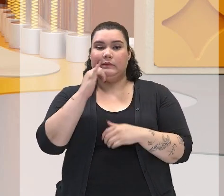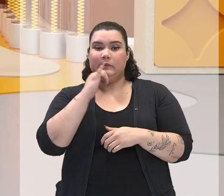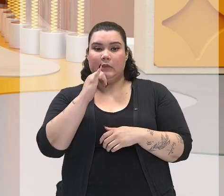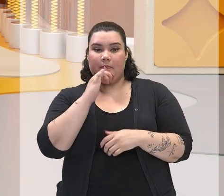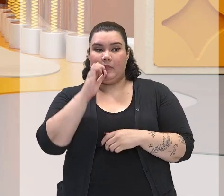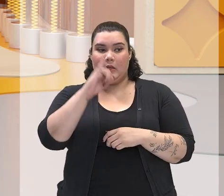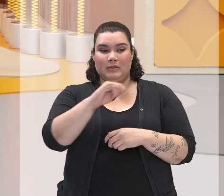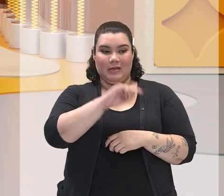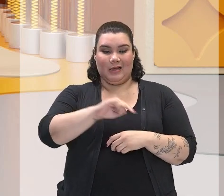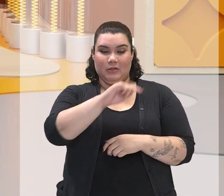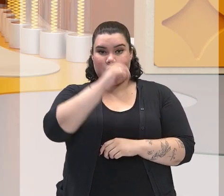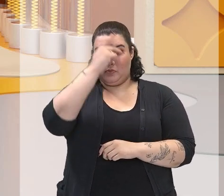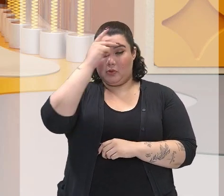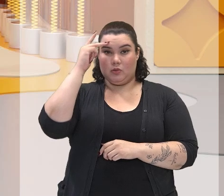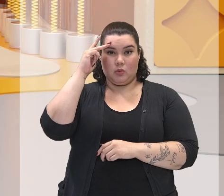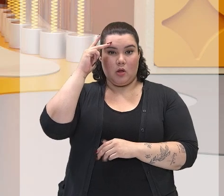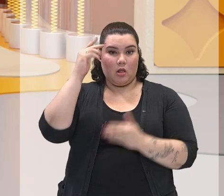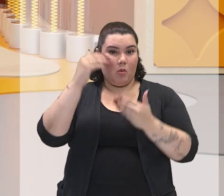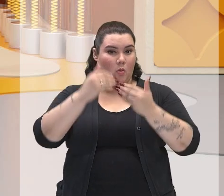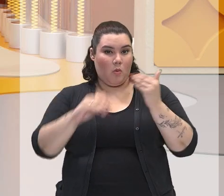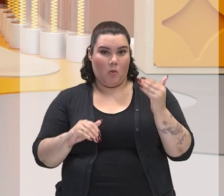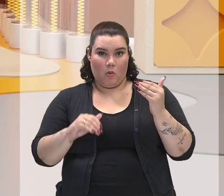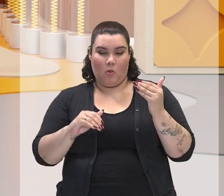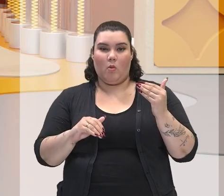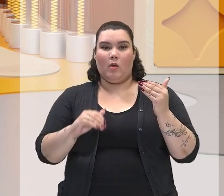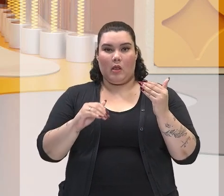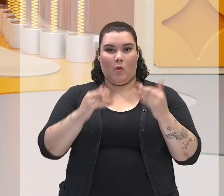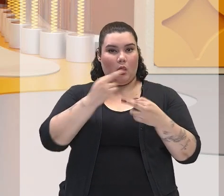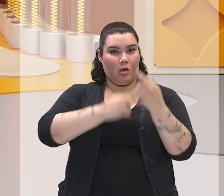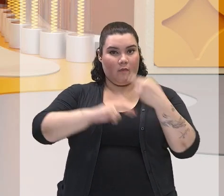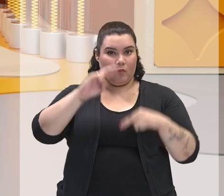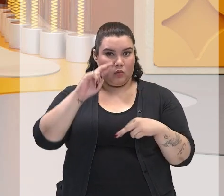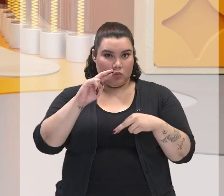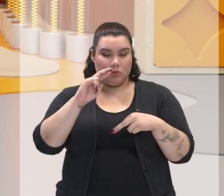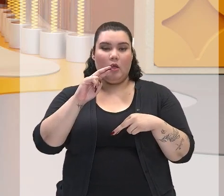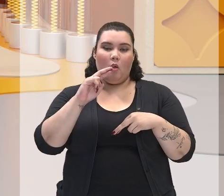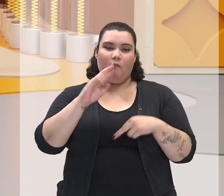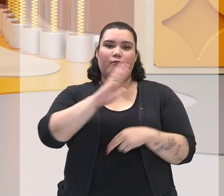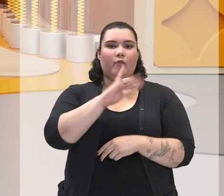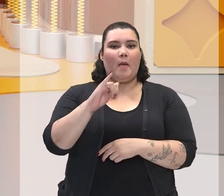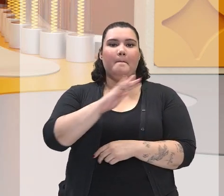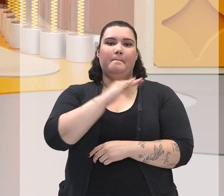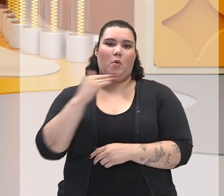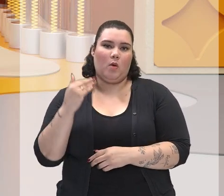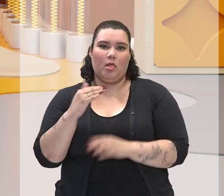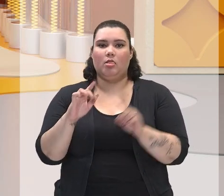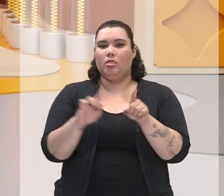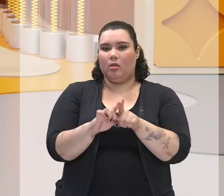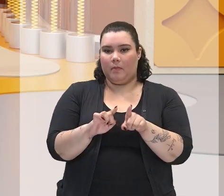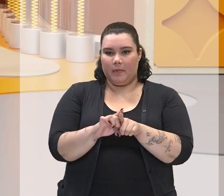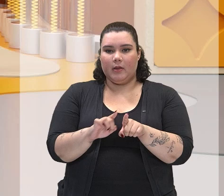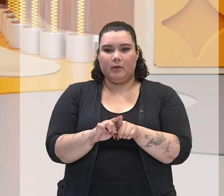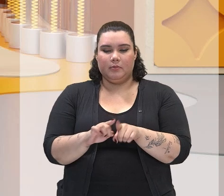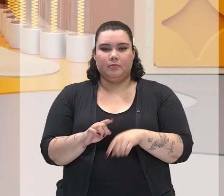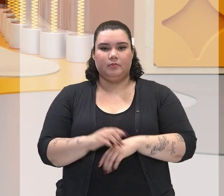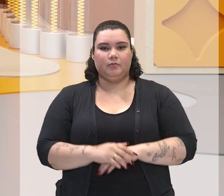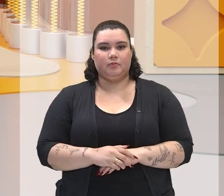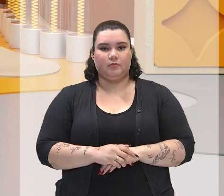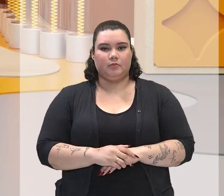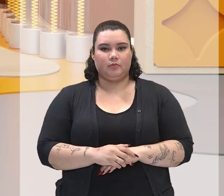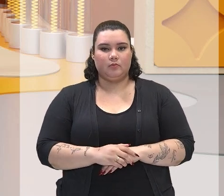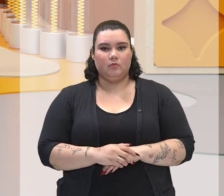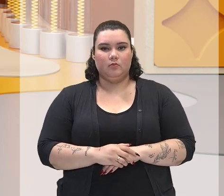guilhotinados e perdendo suas cabeças também. Então, o Maximilien Robespierre morre, assume o